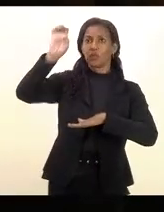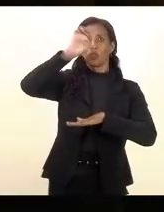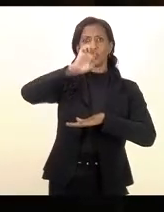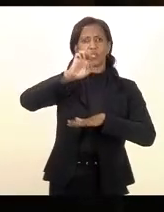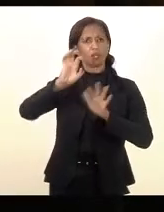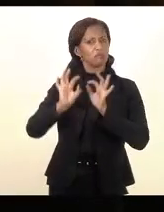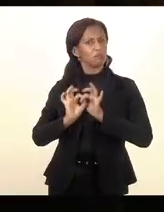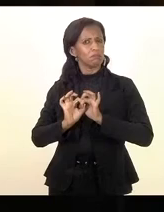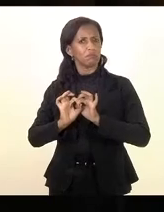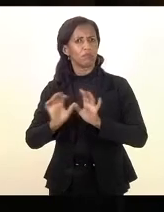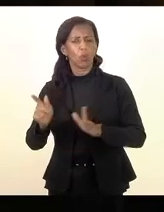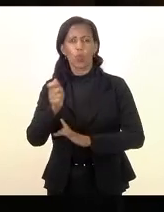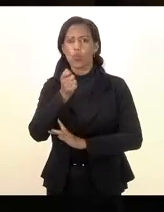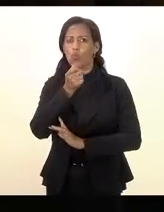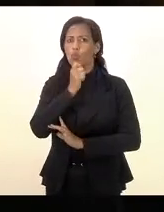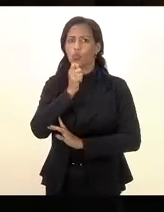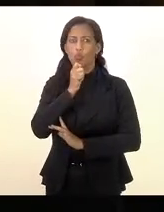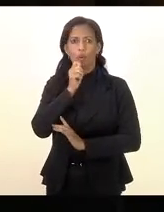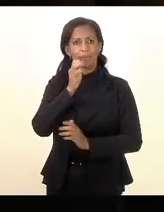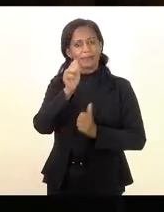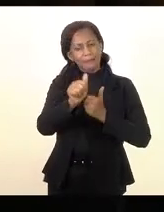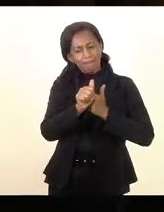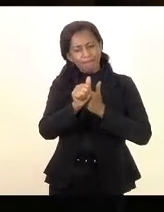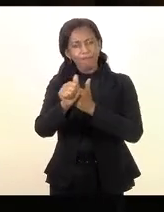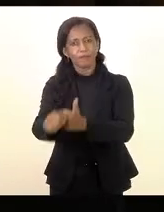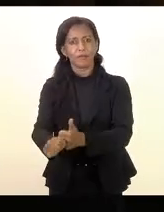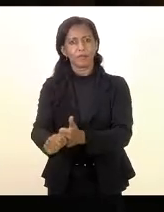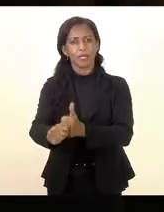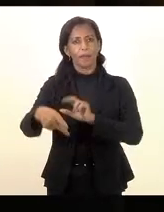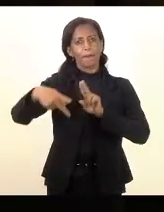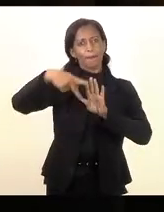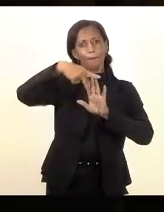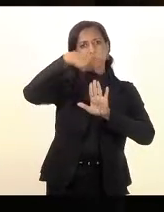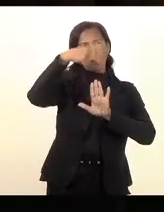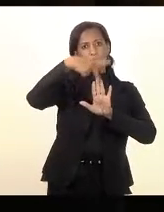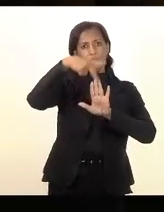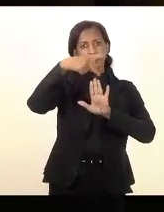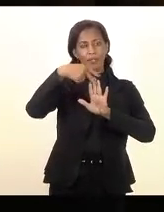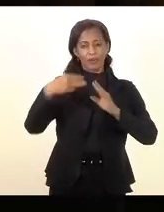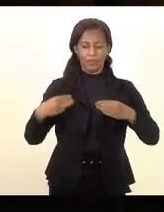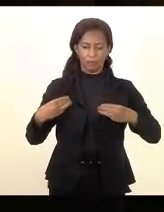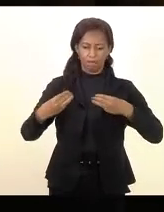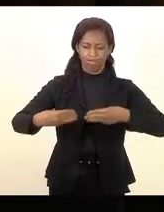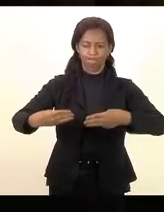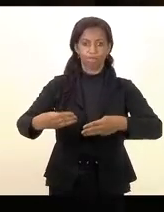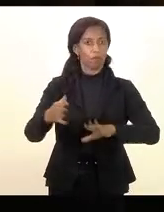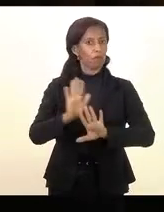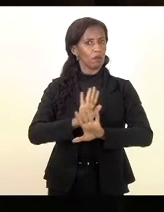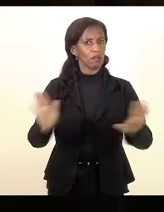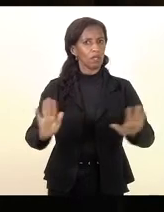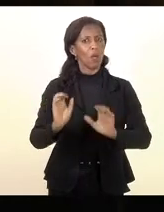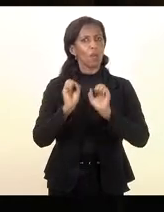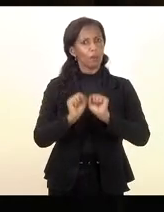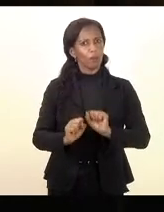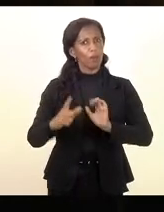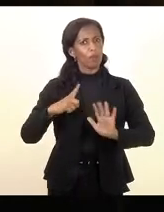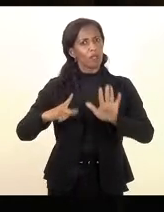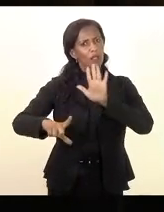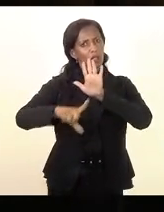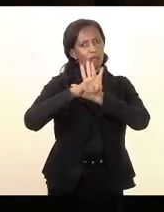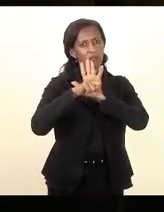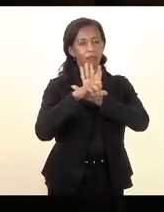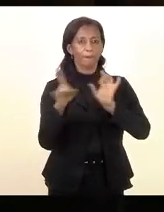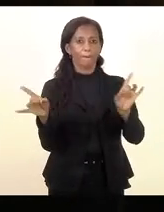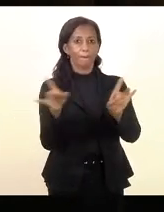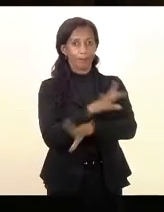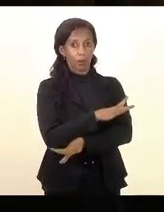autonomia não tem que seguir necessariamente portarias ministeriais podemos ter legislação específica sobre a